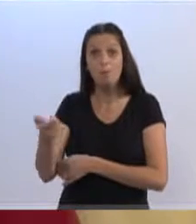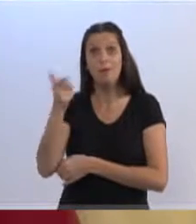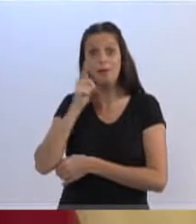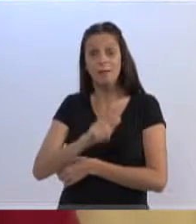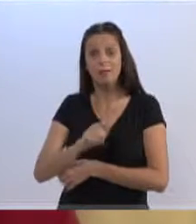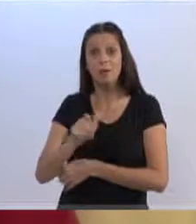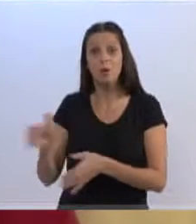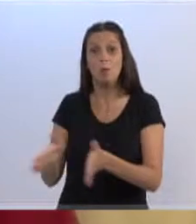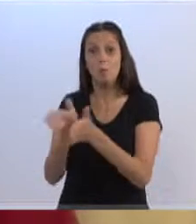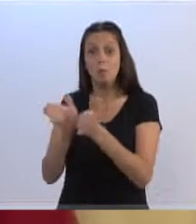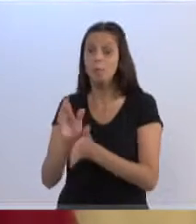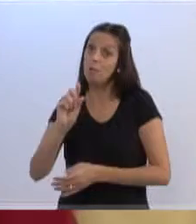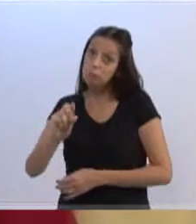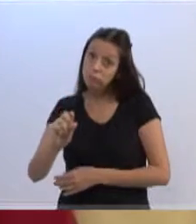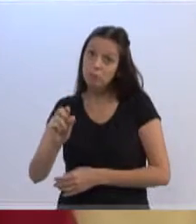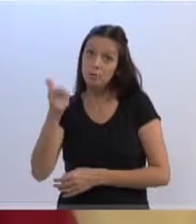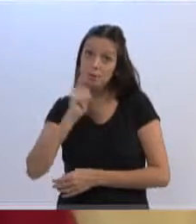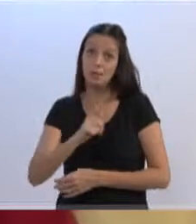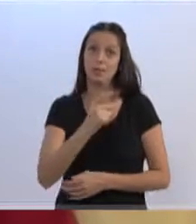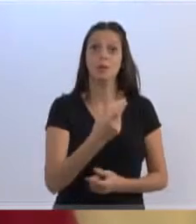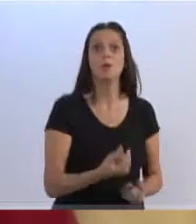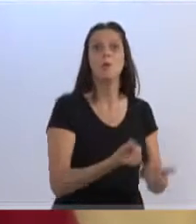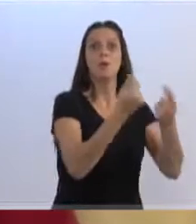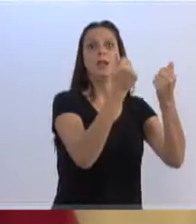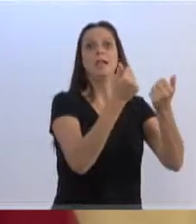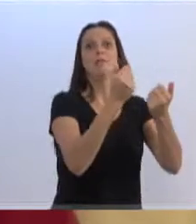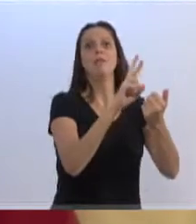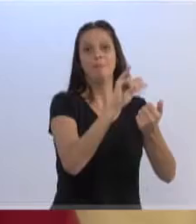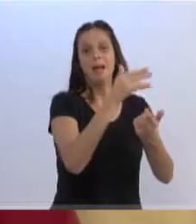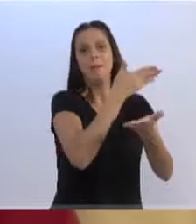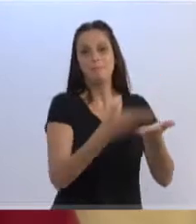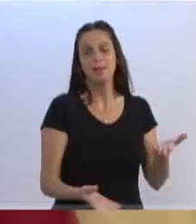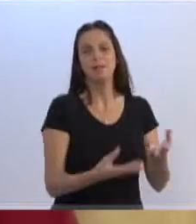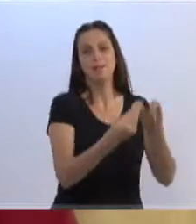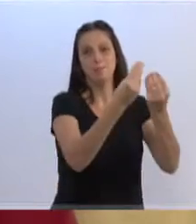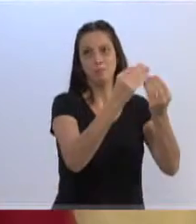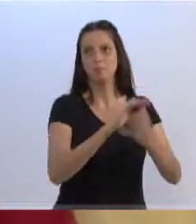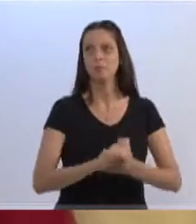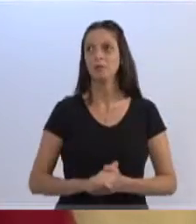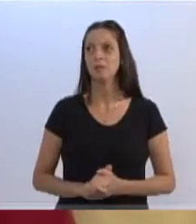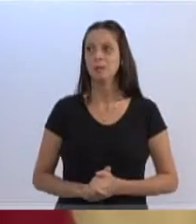na verdade, ganha um pouco. O rico perde muito. Essa é a verdade. Concedo a parte.